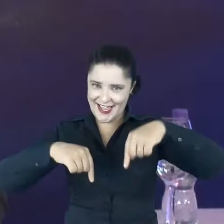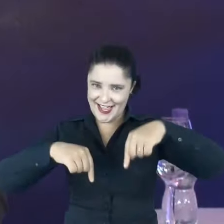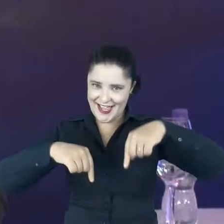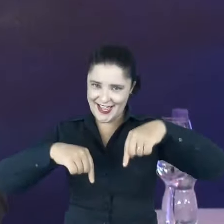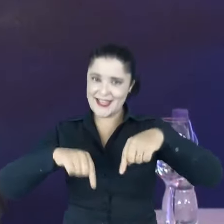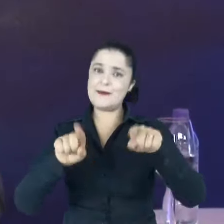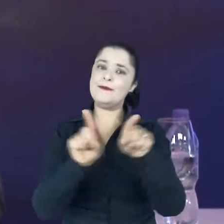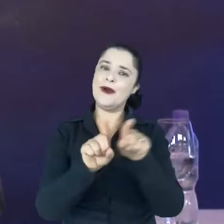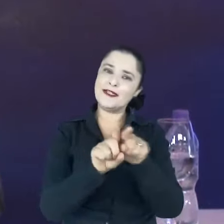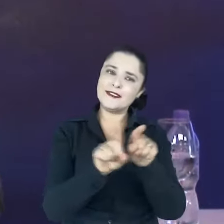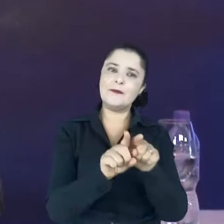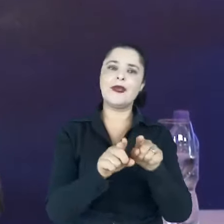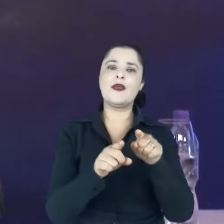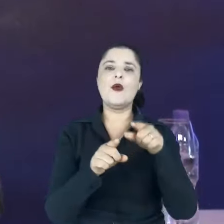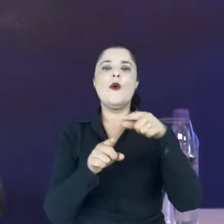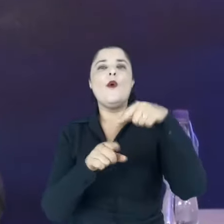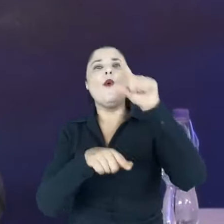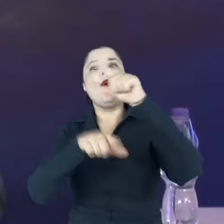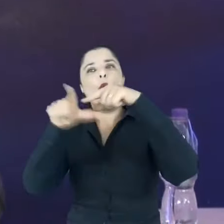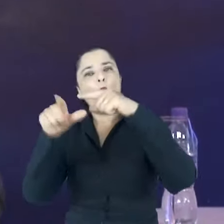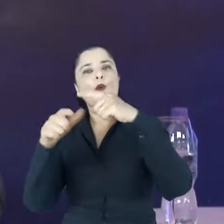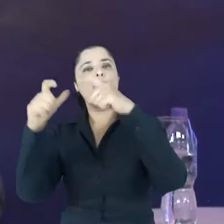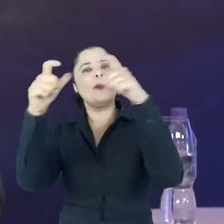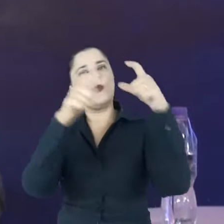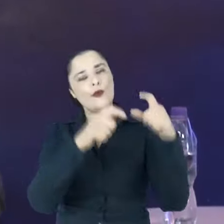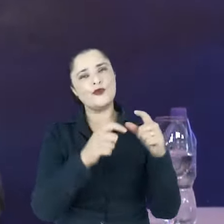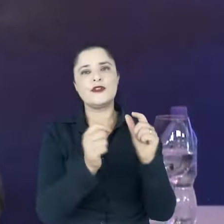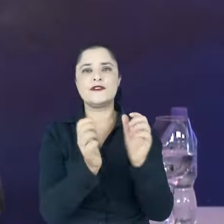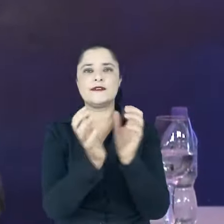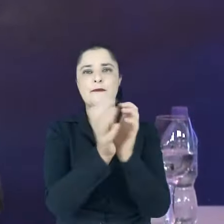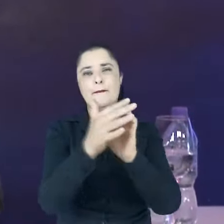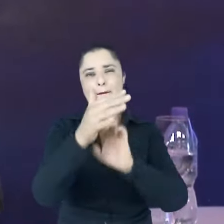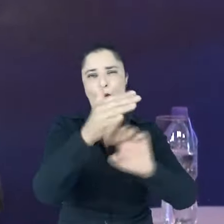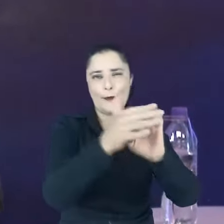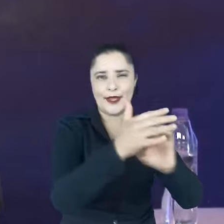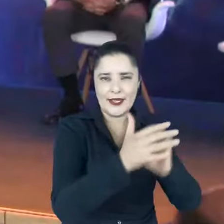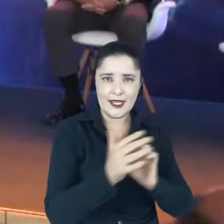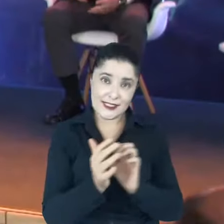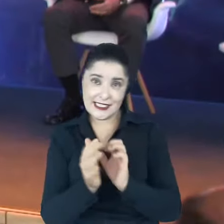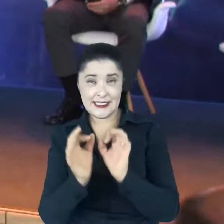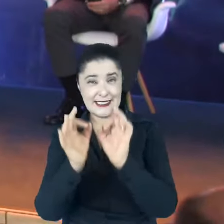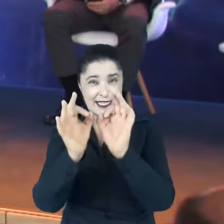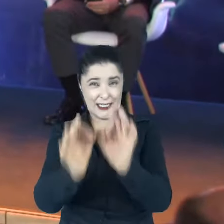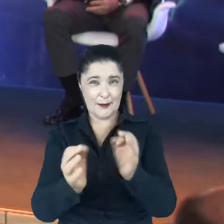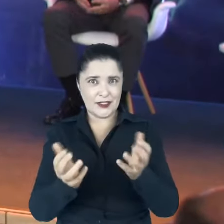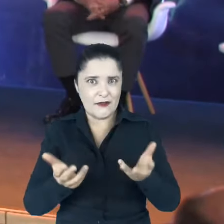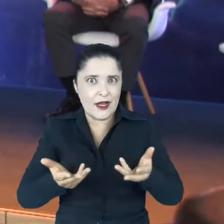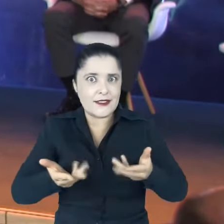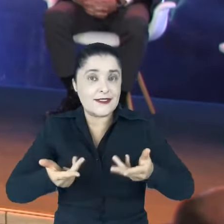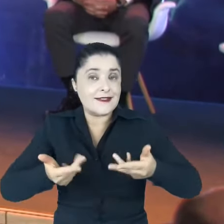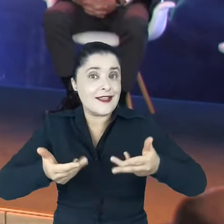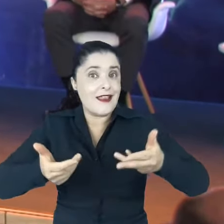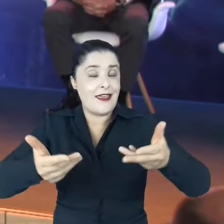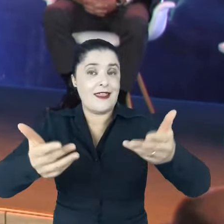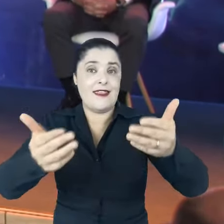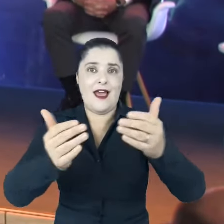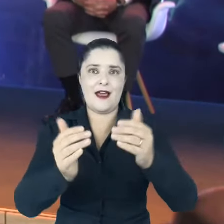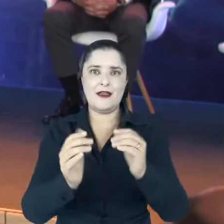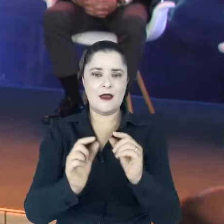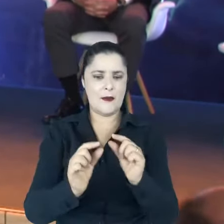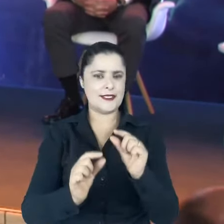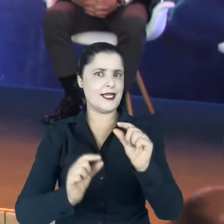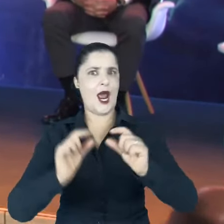com muitas outras companhias que certamente vão acelerar e escalonar então essa